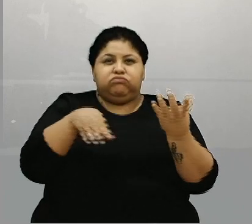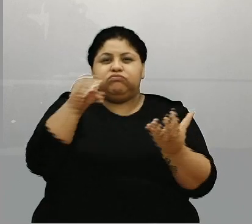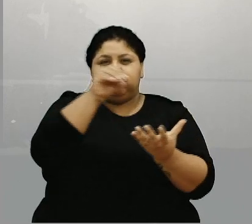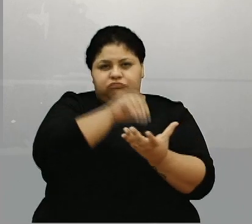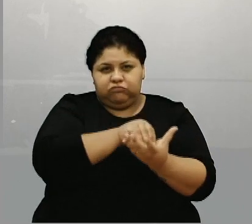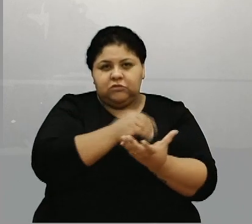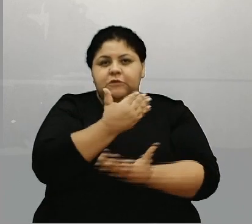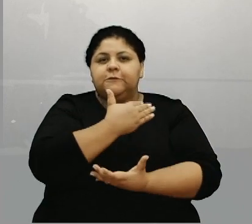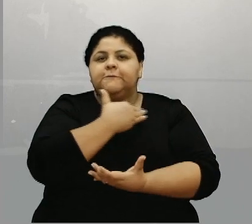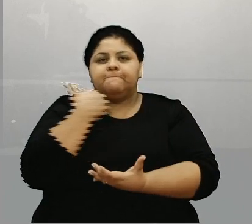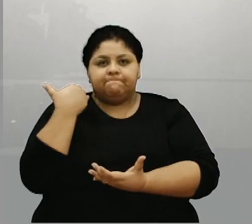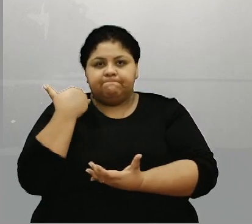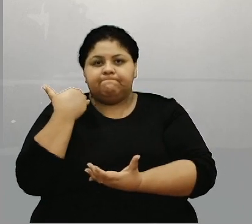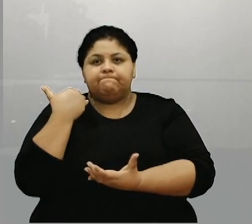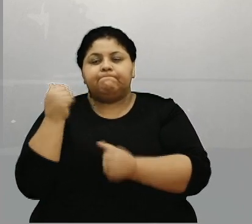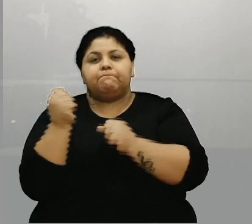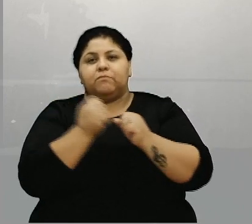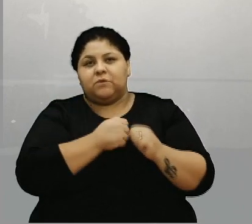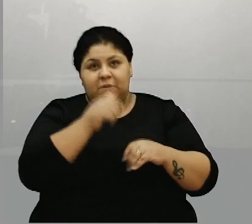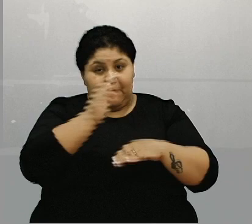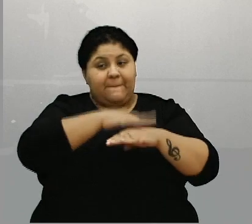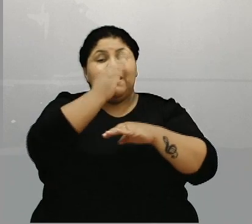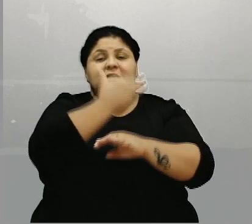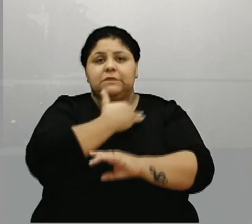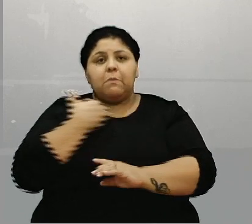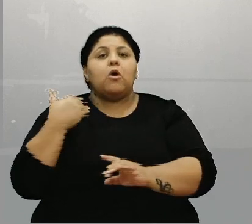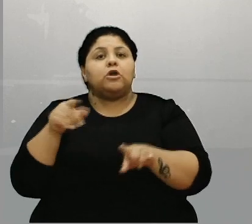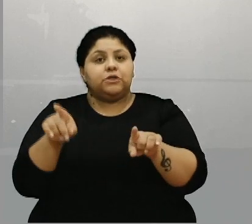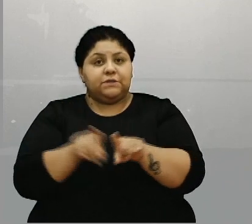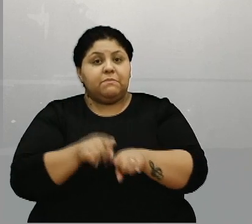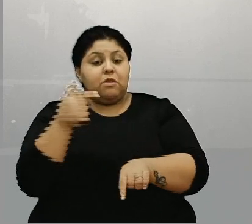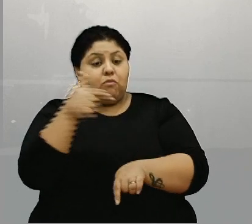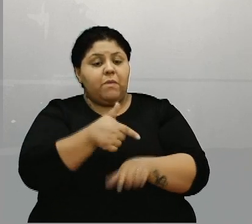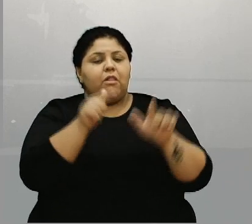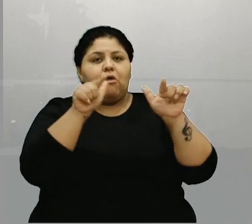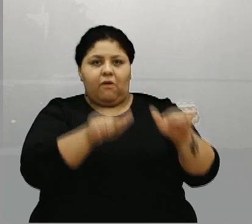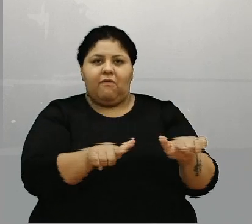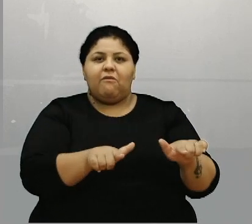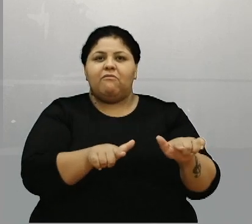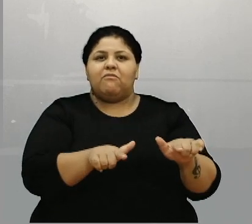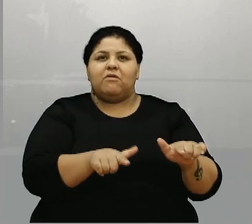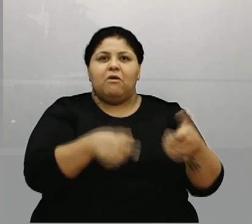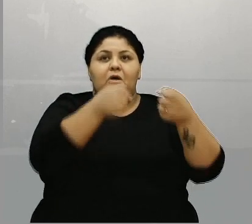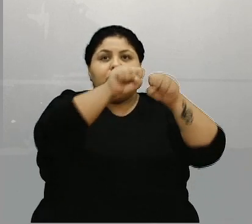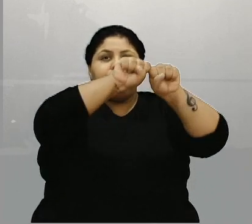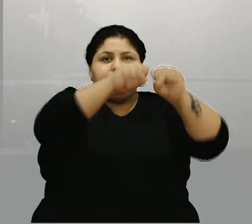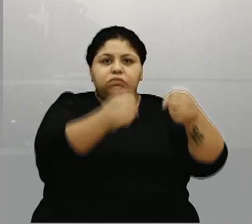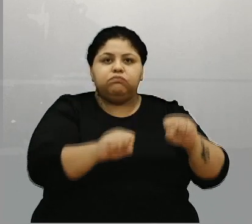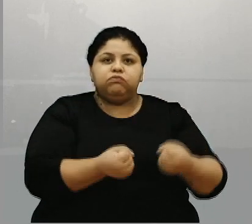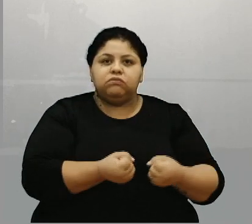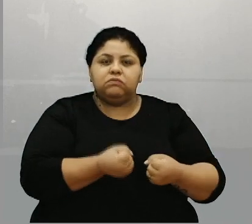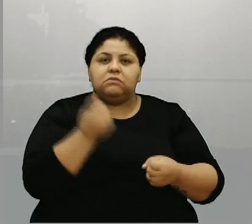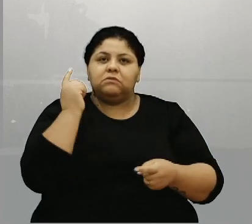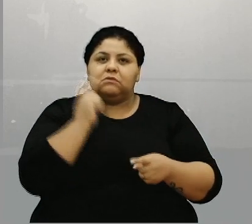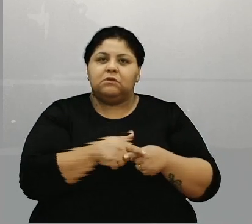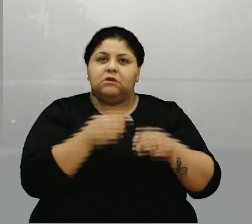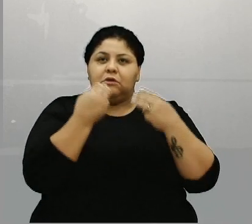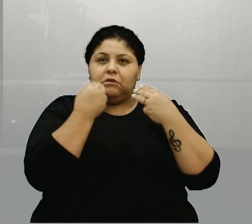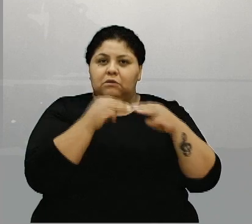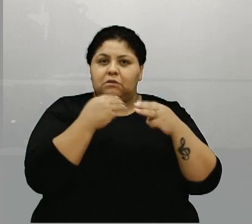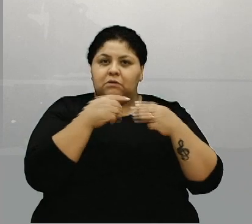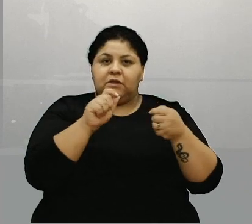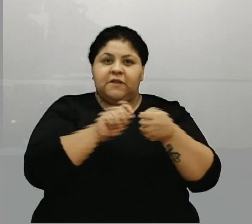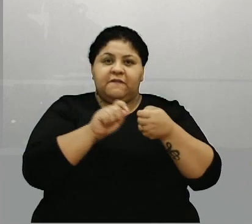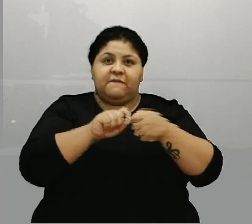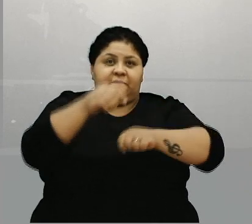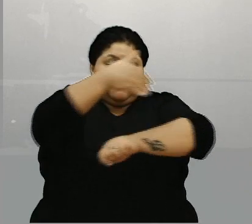óbito, podendo ter ocorrido mais mortes nesse local, e foi destruído o equipamento que faz